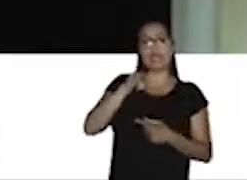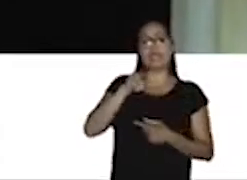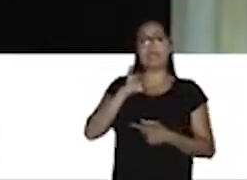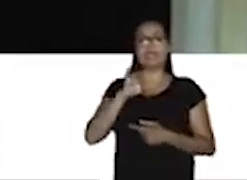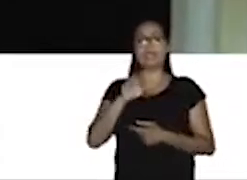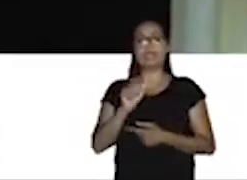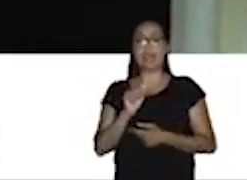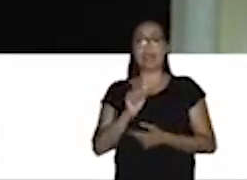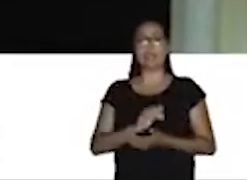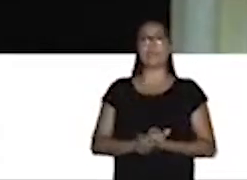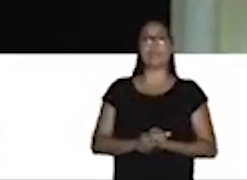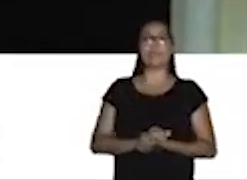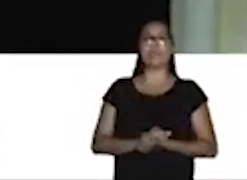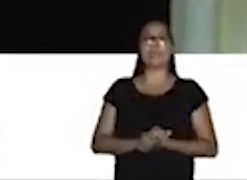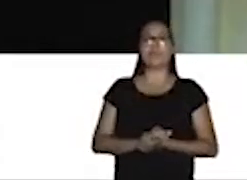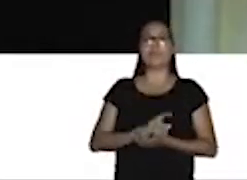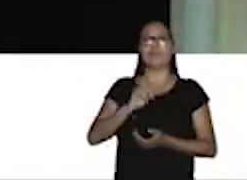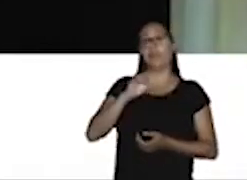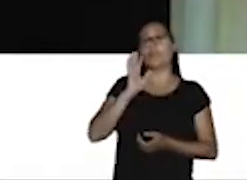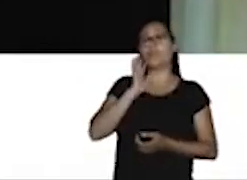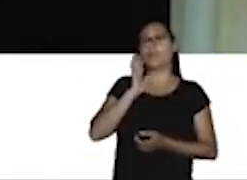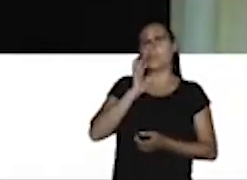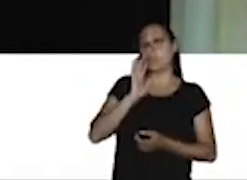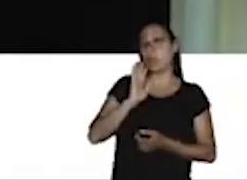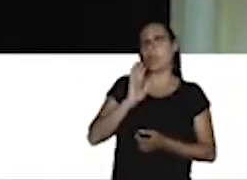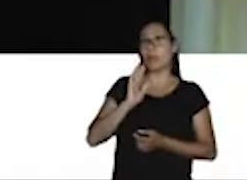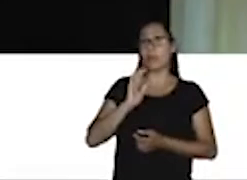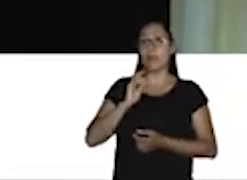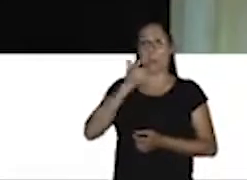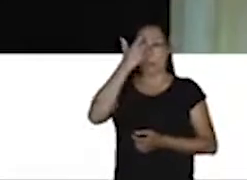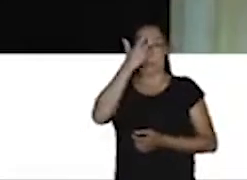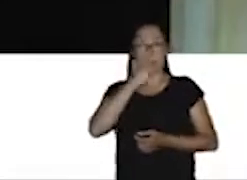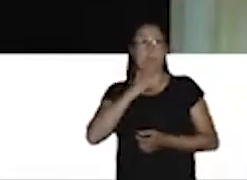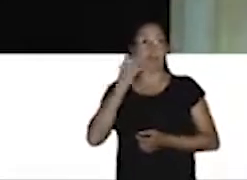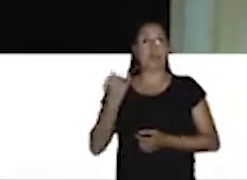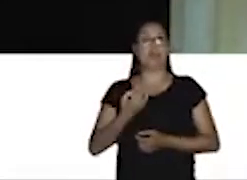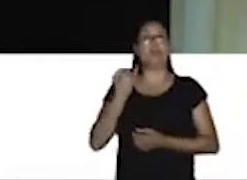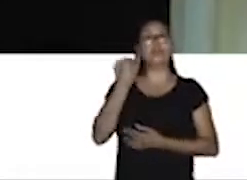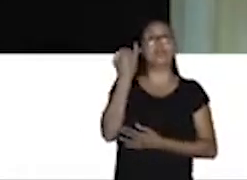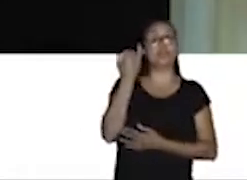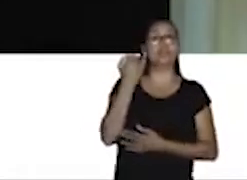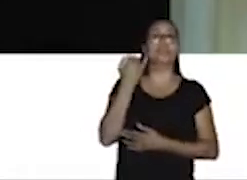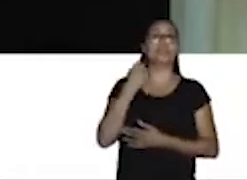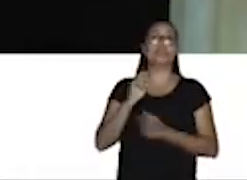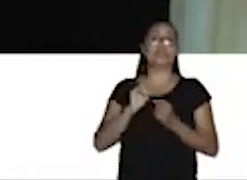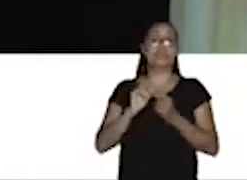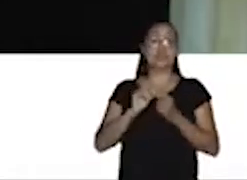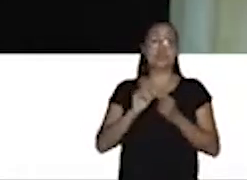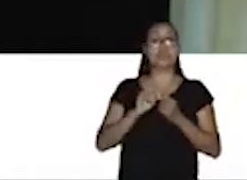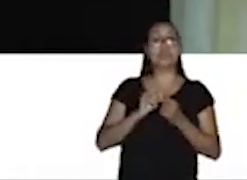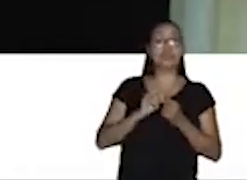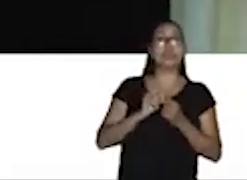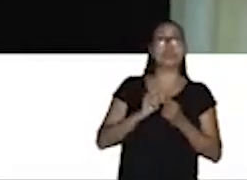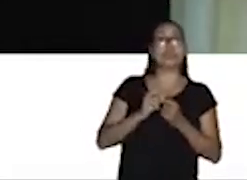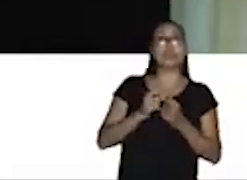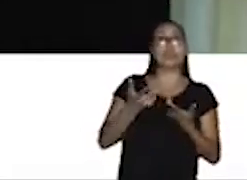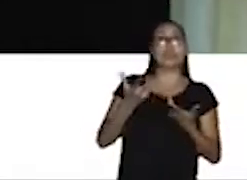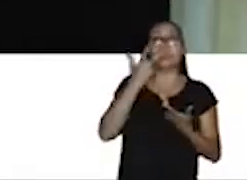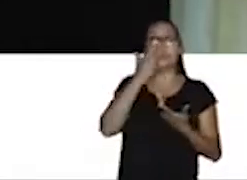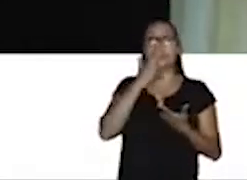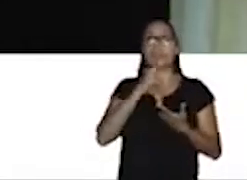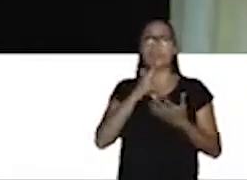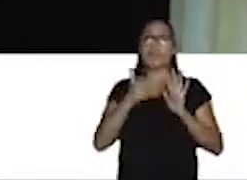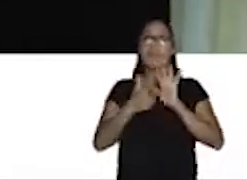legal, Anitta é interessante. Deve pegar uma figura importante. Uma figura importante, mas na terra, né? Fazer uma releitura. Uma